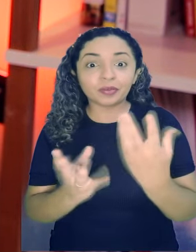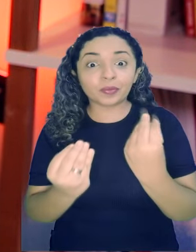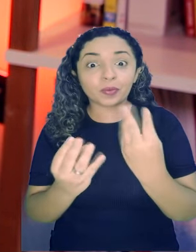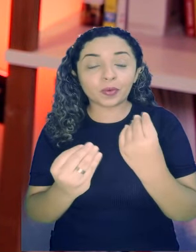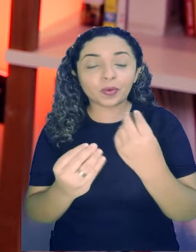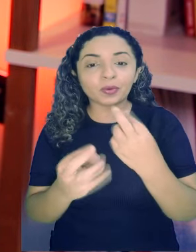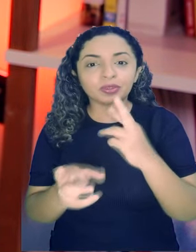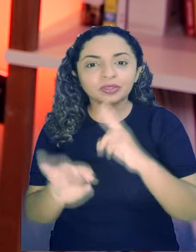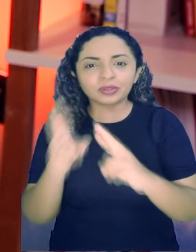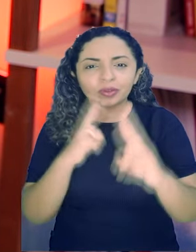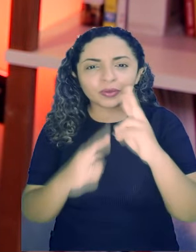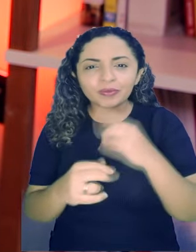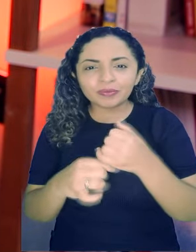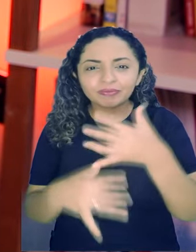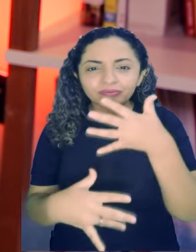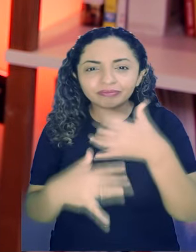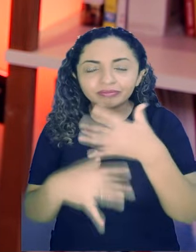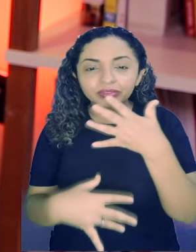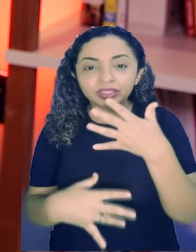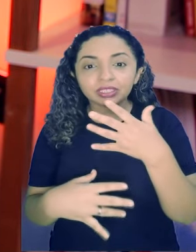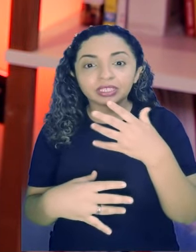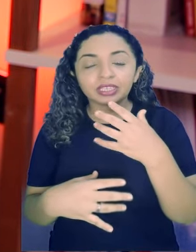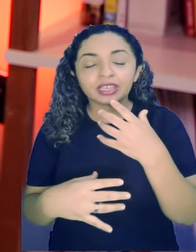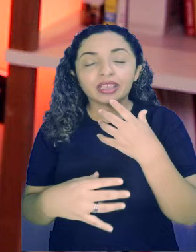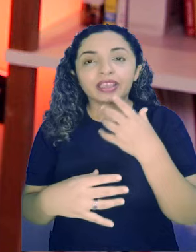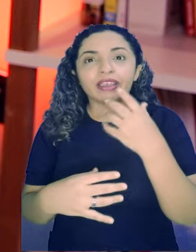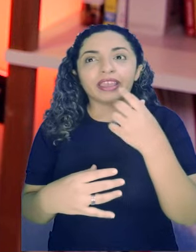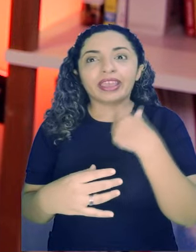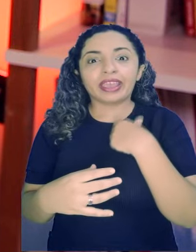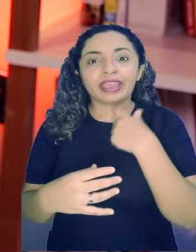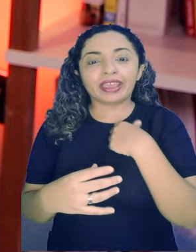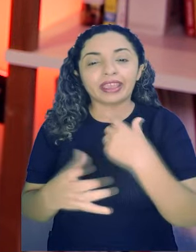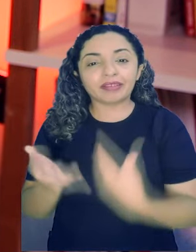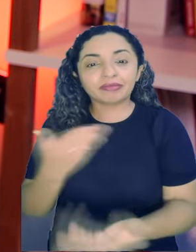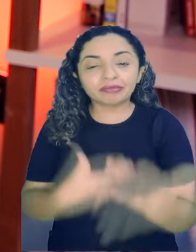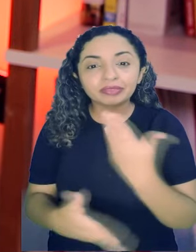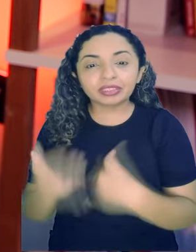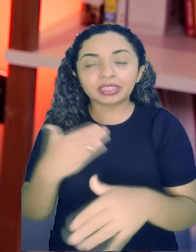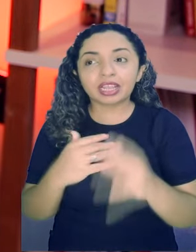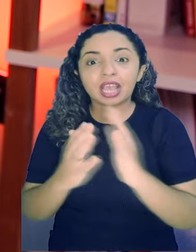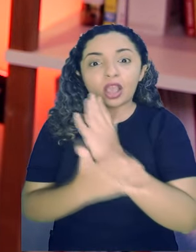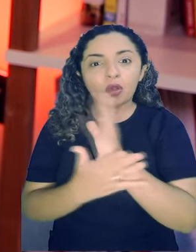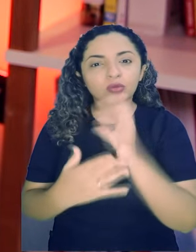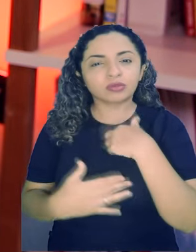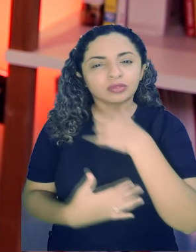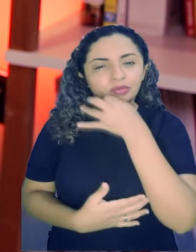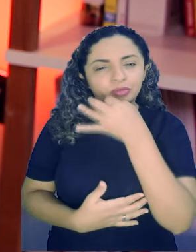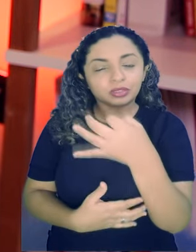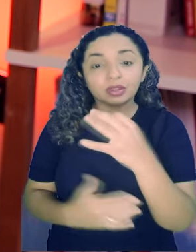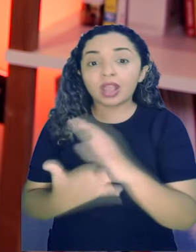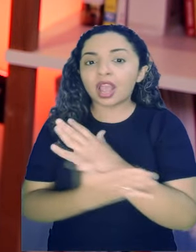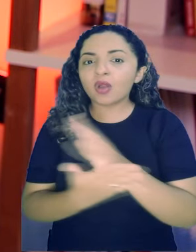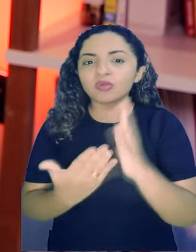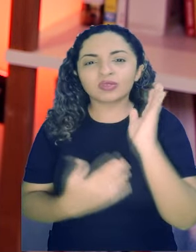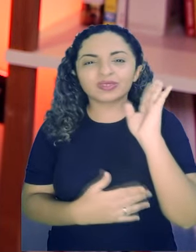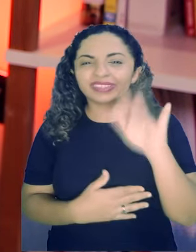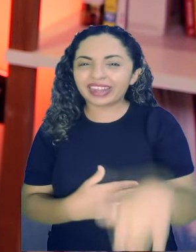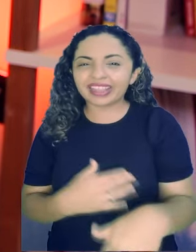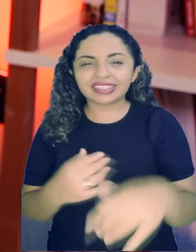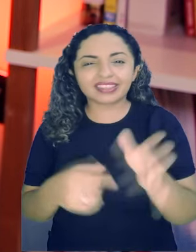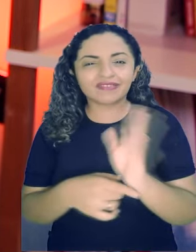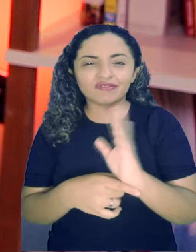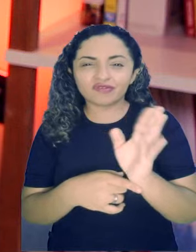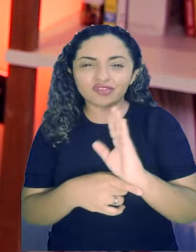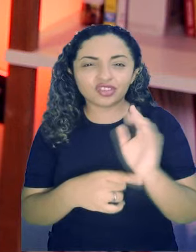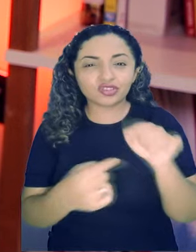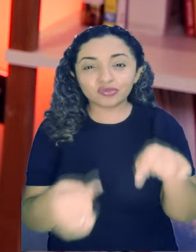desses comentários são os únicos comentários que eu tenho sobre essas obras. Alguns, infelizmente, eu não consigo trazer